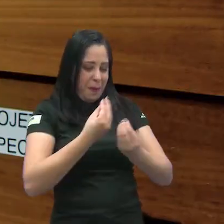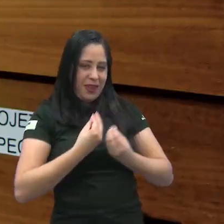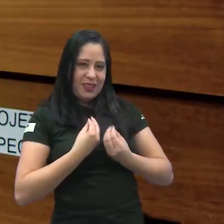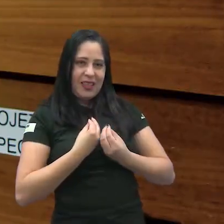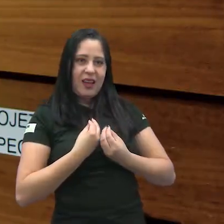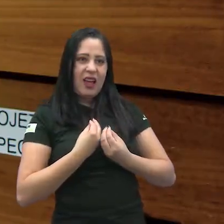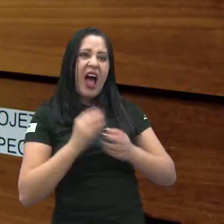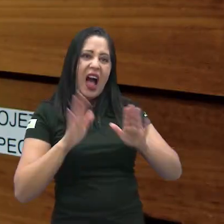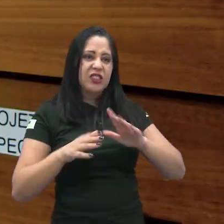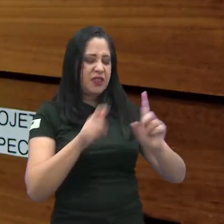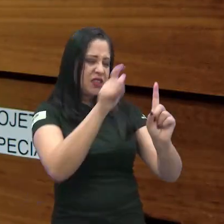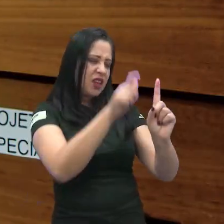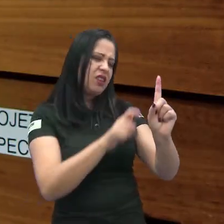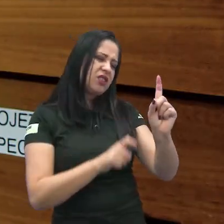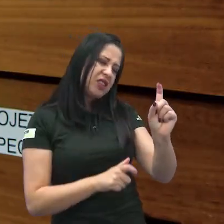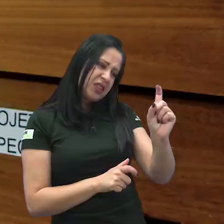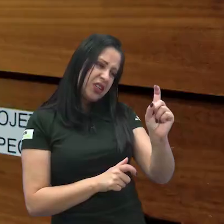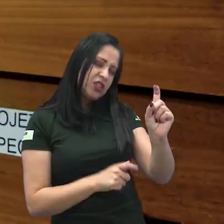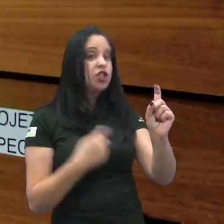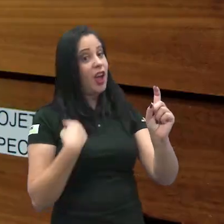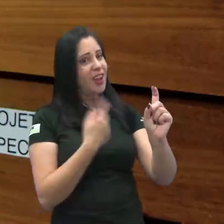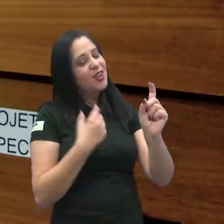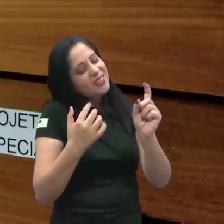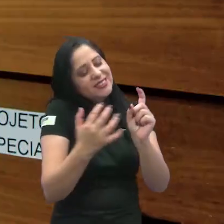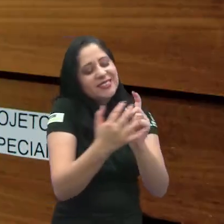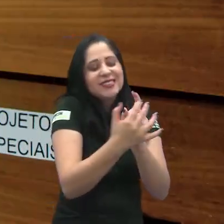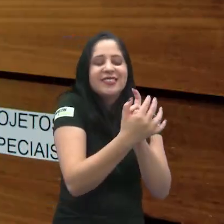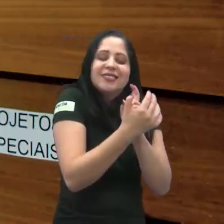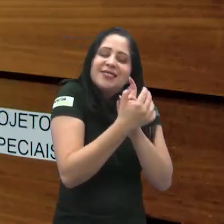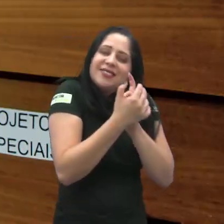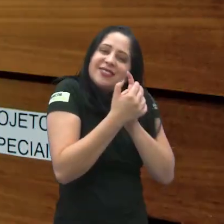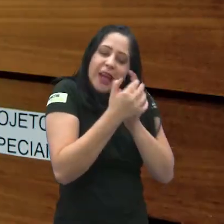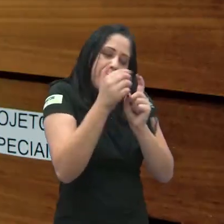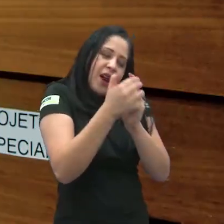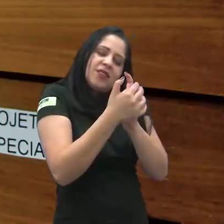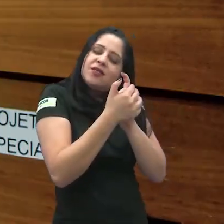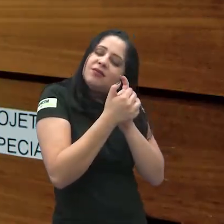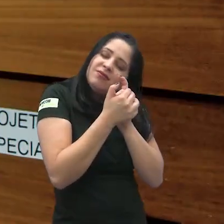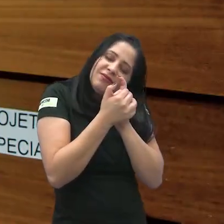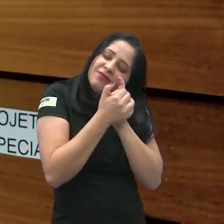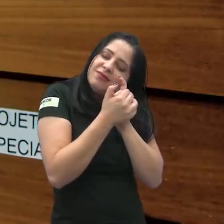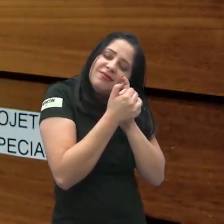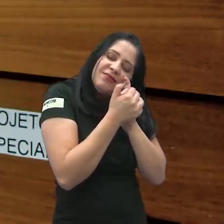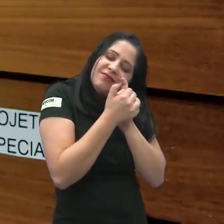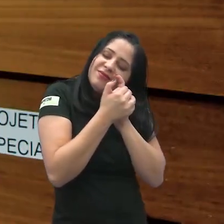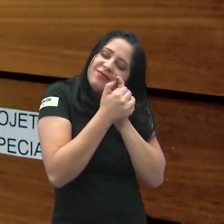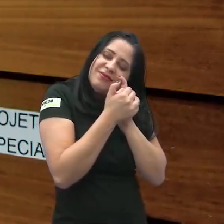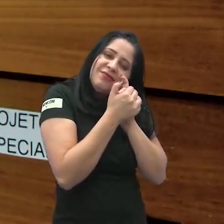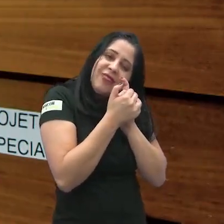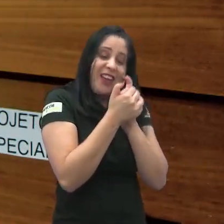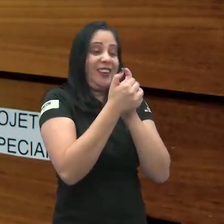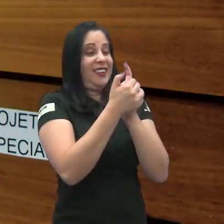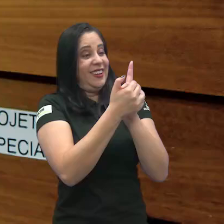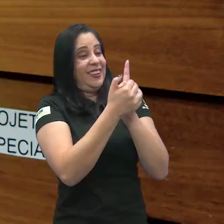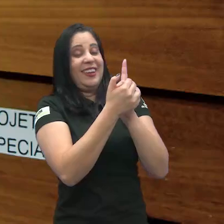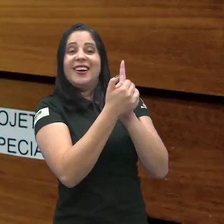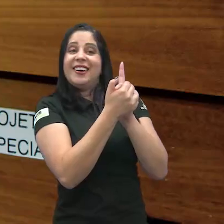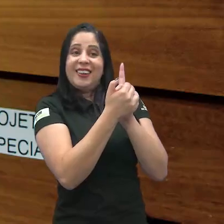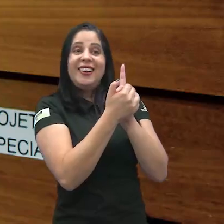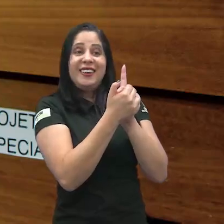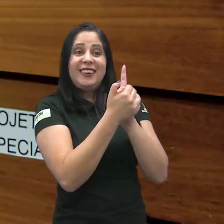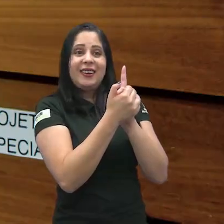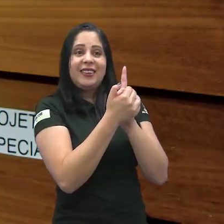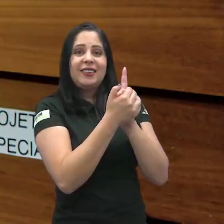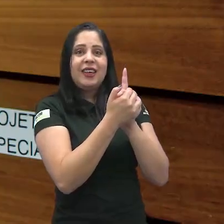que estão tristes e pedem um abraço. Aí a gente abraça e fica naquele momento só nosso. E todos os detalhes